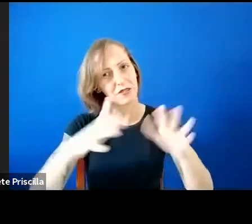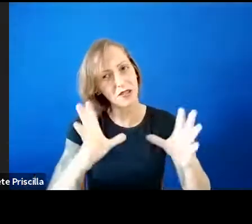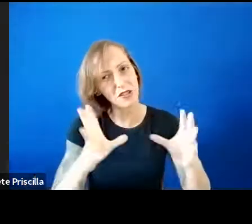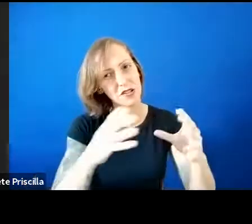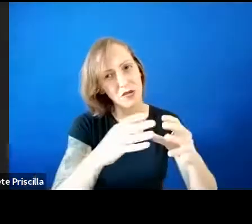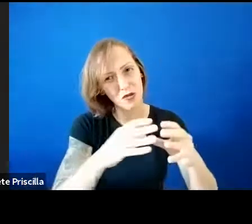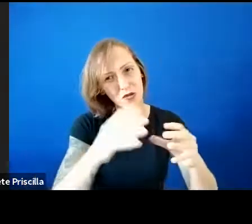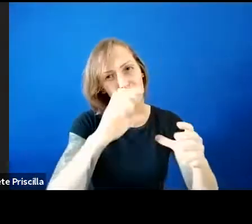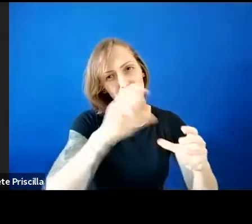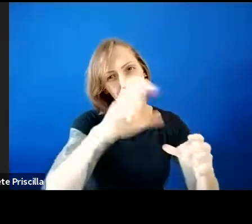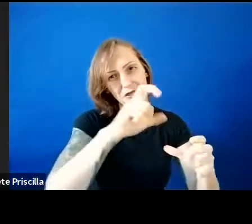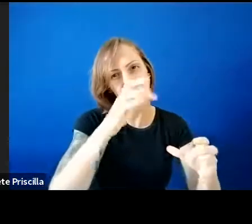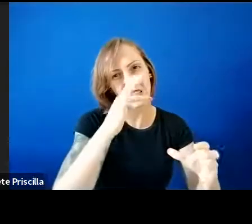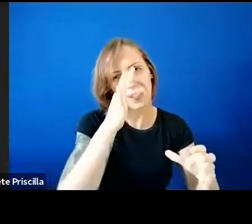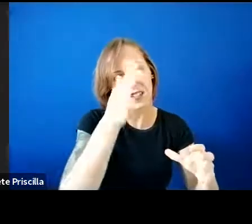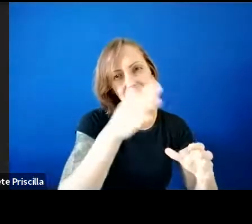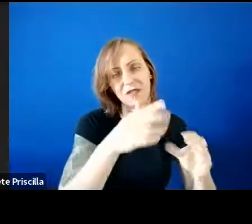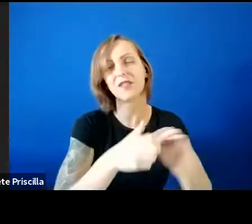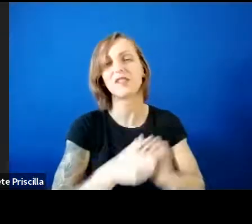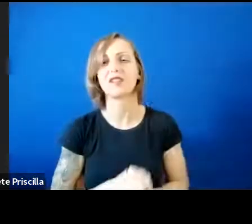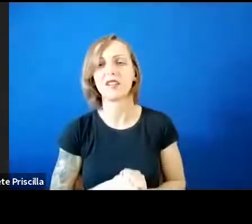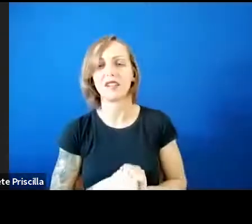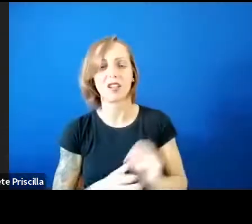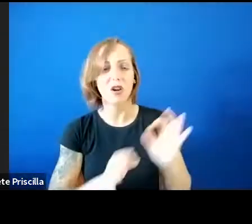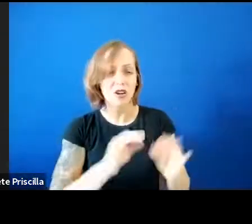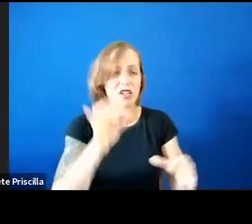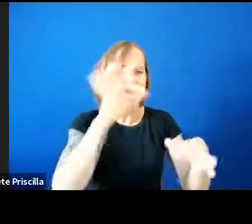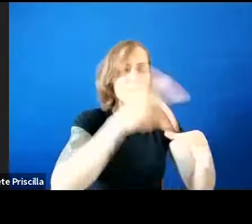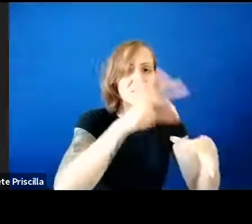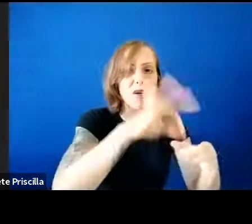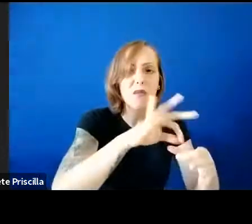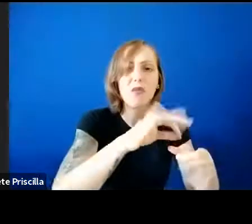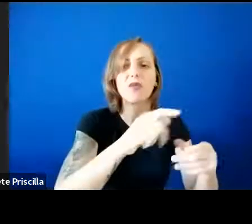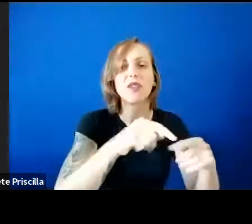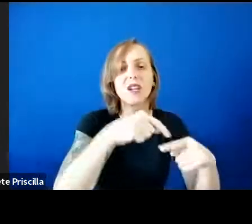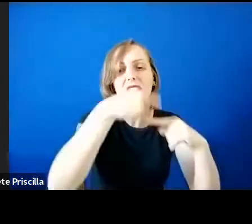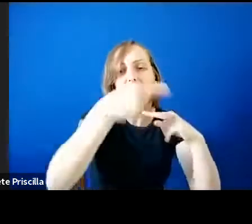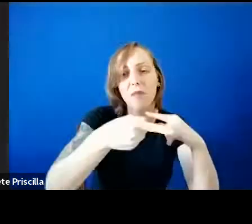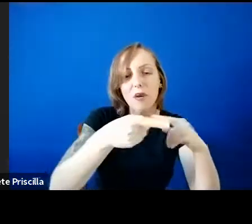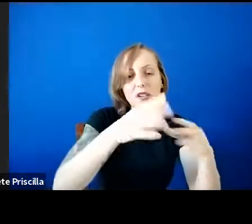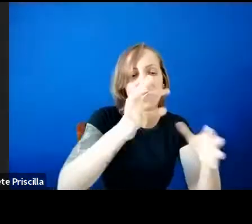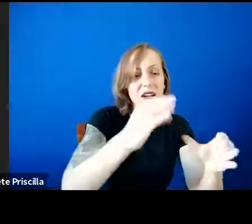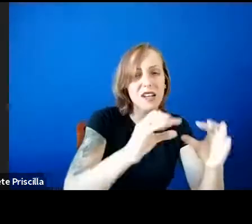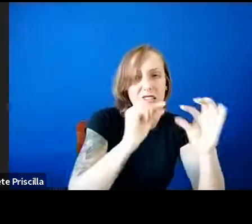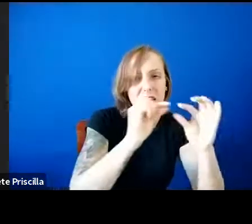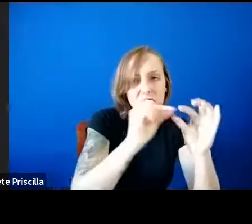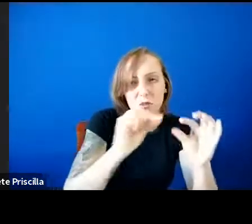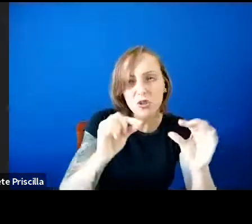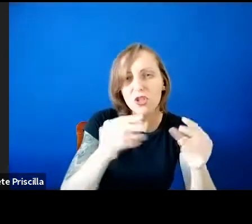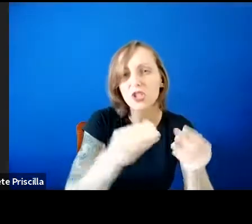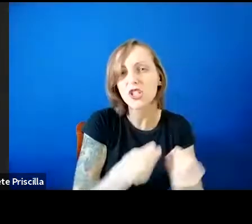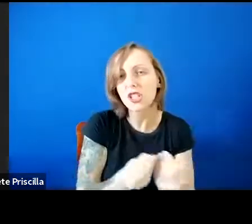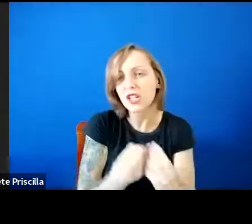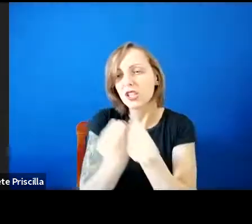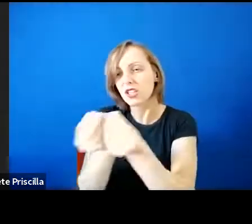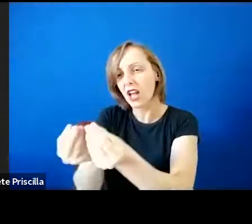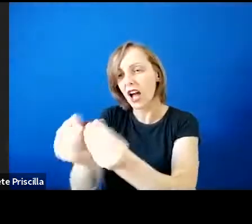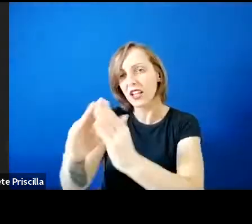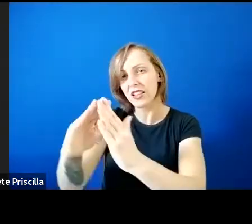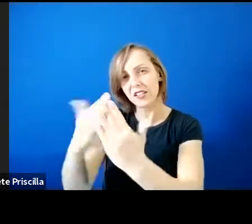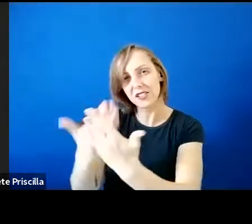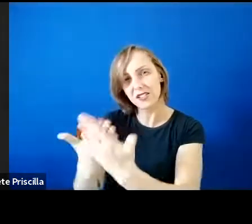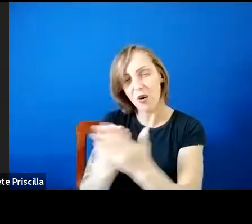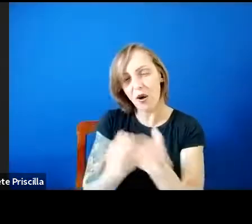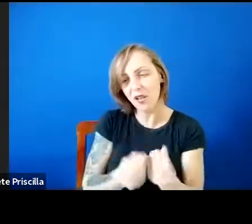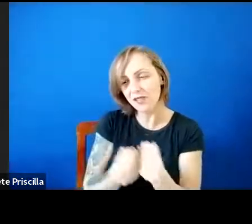depois distribui essas mudas para as escolas, para os postos, para quem nos busca, e